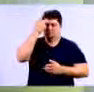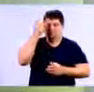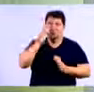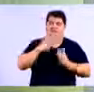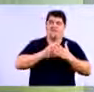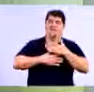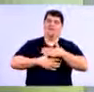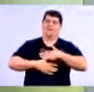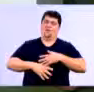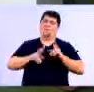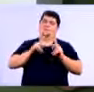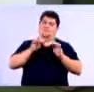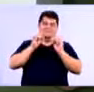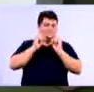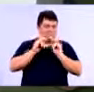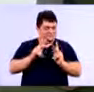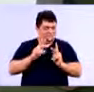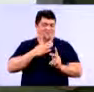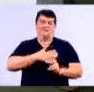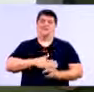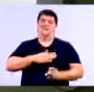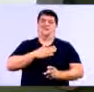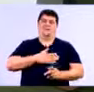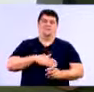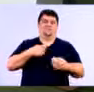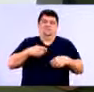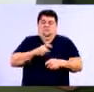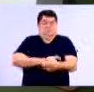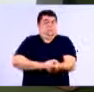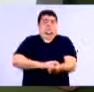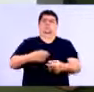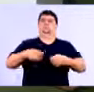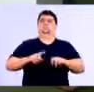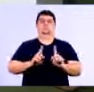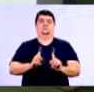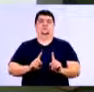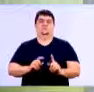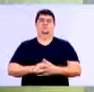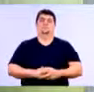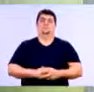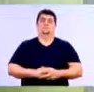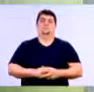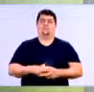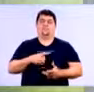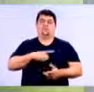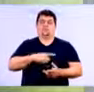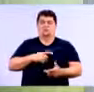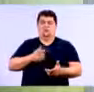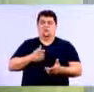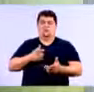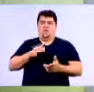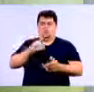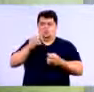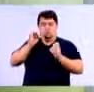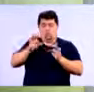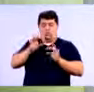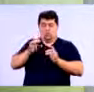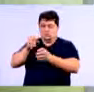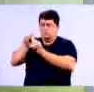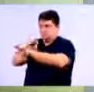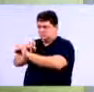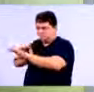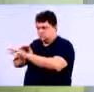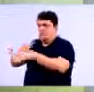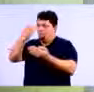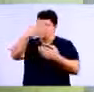tudo certo. Vai dar tudo certo, vai né, dar professor? tudo certo, fiquem tranquilos. Necessariamente assim, a gente não cobra nada que a gente não ensina.